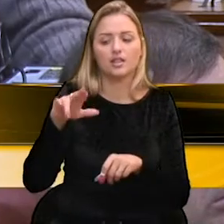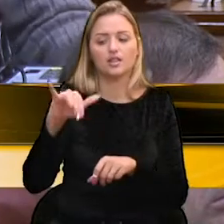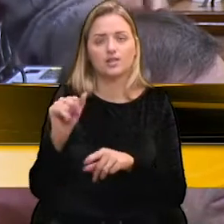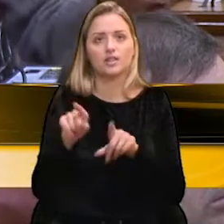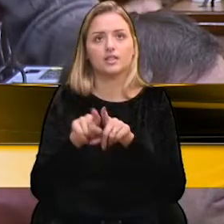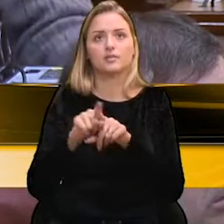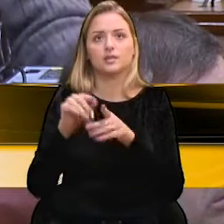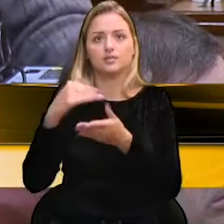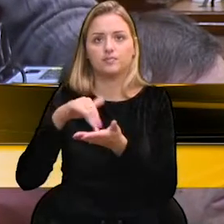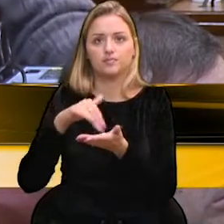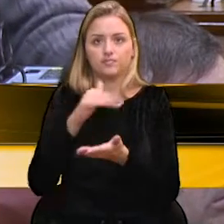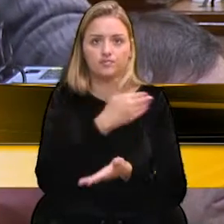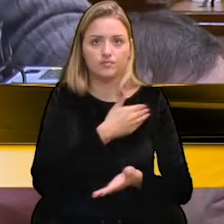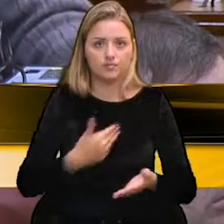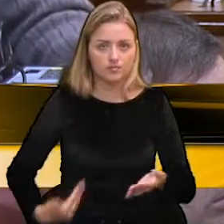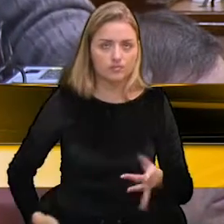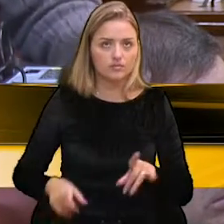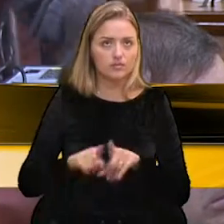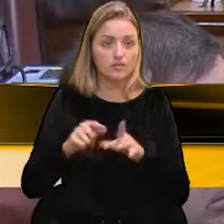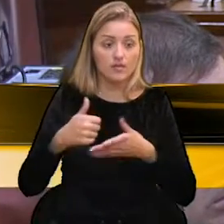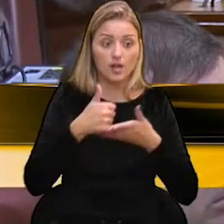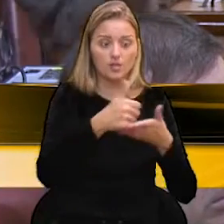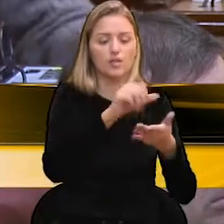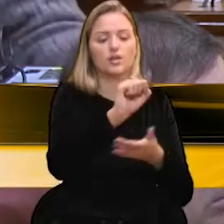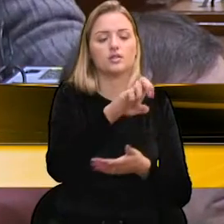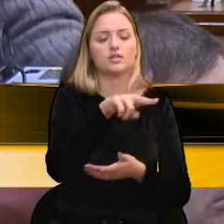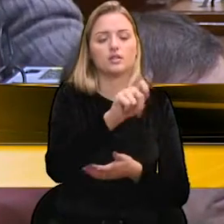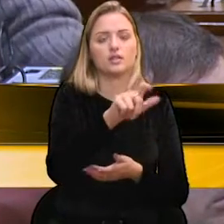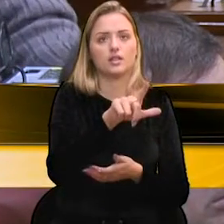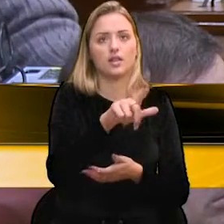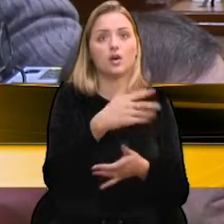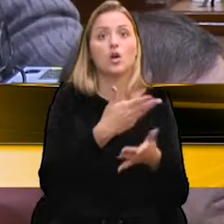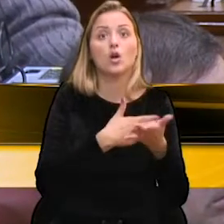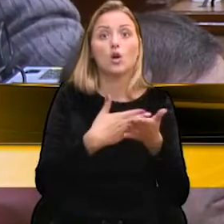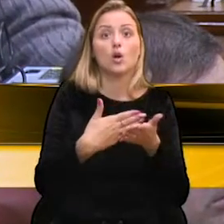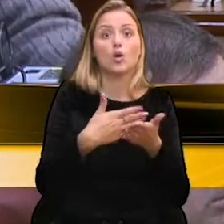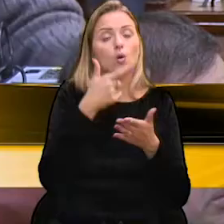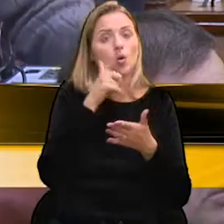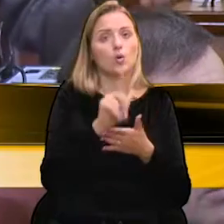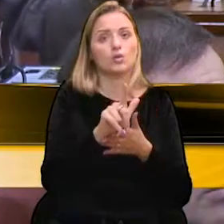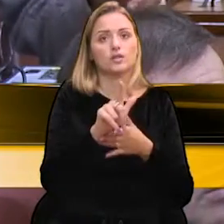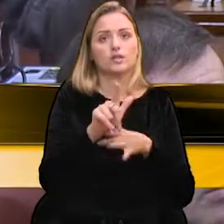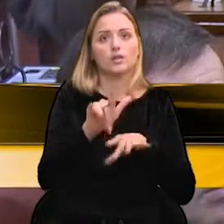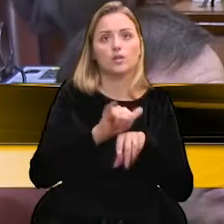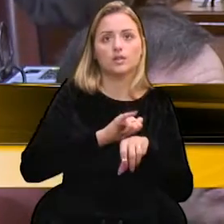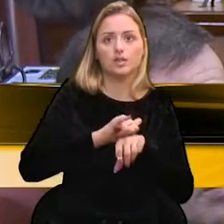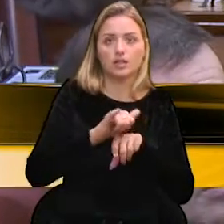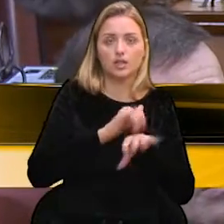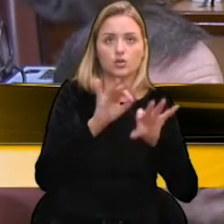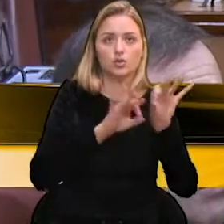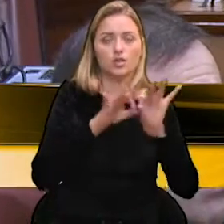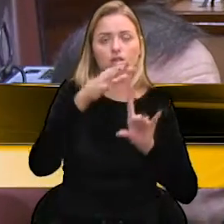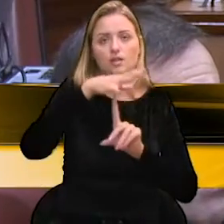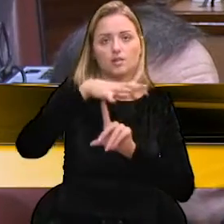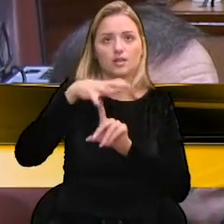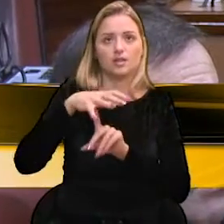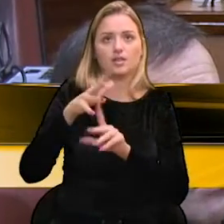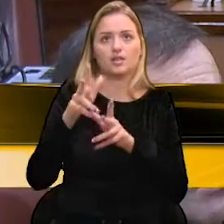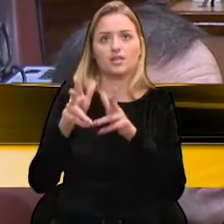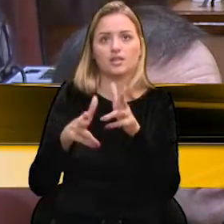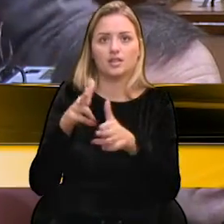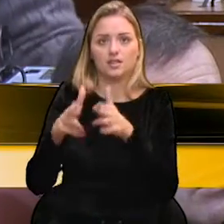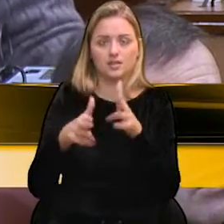secretária de governo, que é uma apoiadora dos senegaleses, conseguiu articular a Praça das Feiras na... uma feira nas